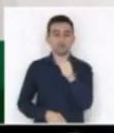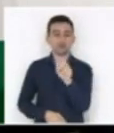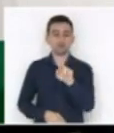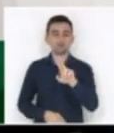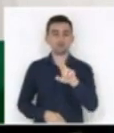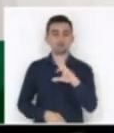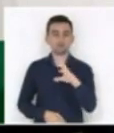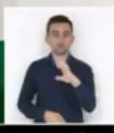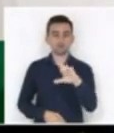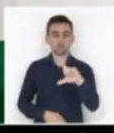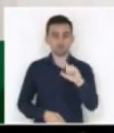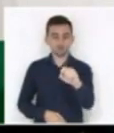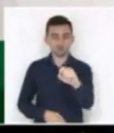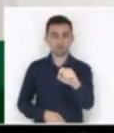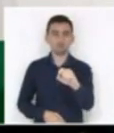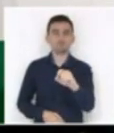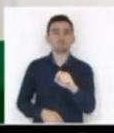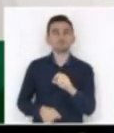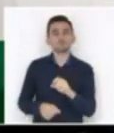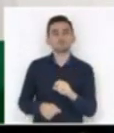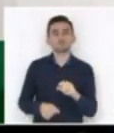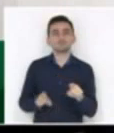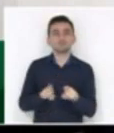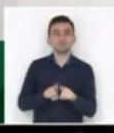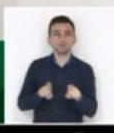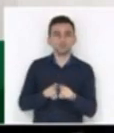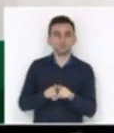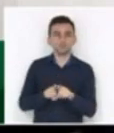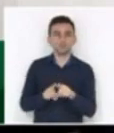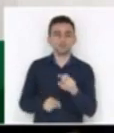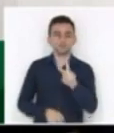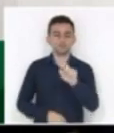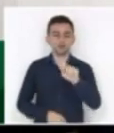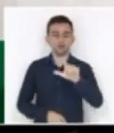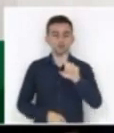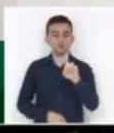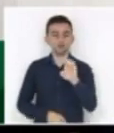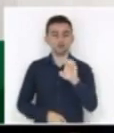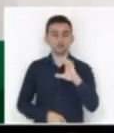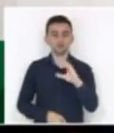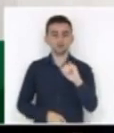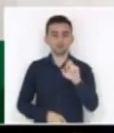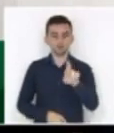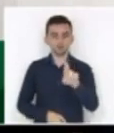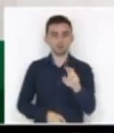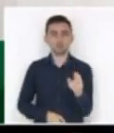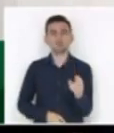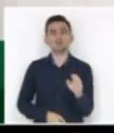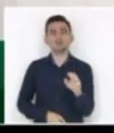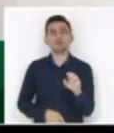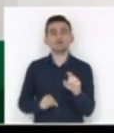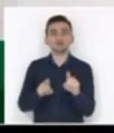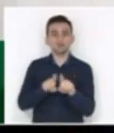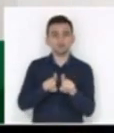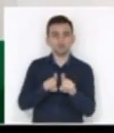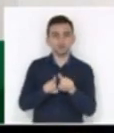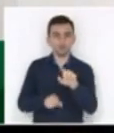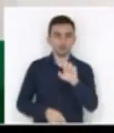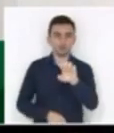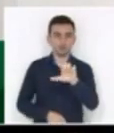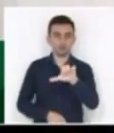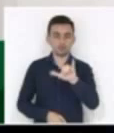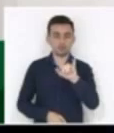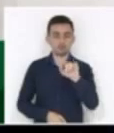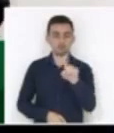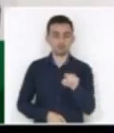Marciele Vezaro, tesoureira, o Valdeci Oliveira, diretor, e a Eliseia Kuzik,